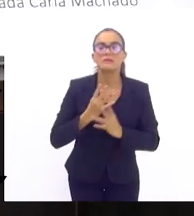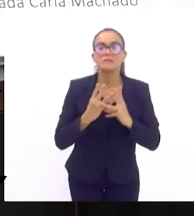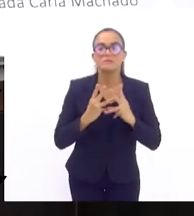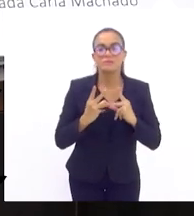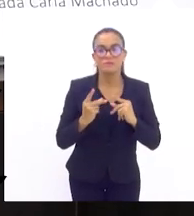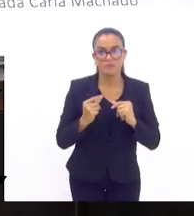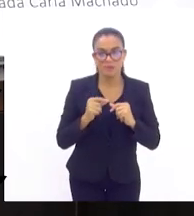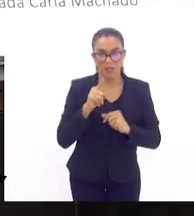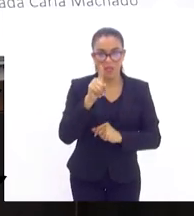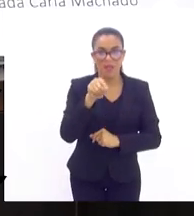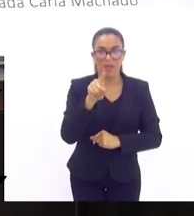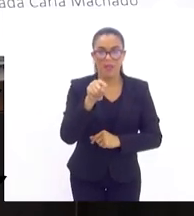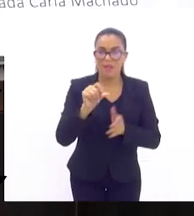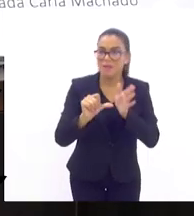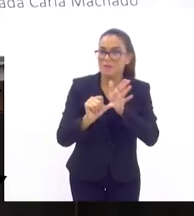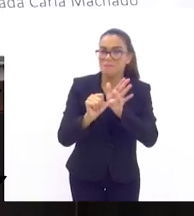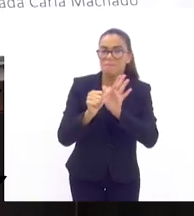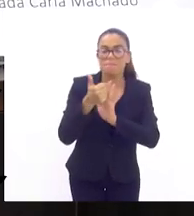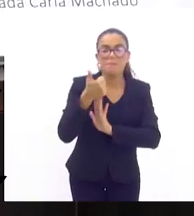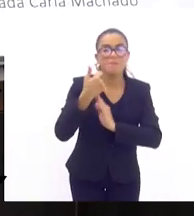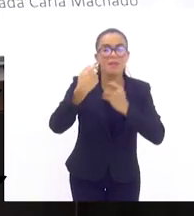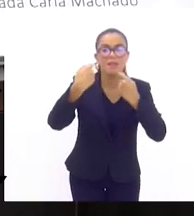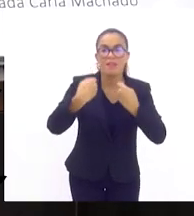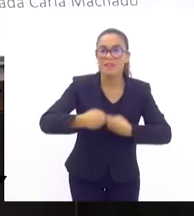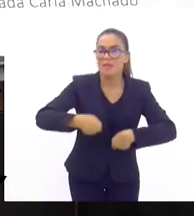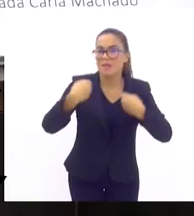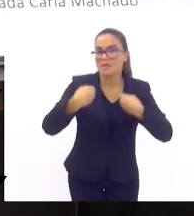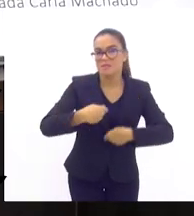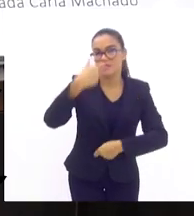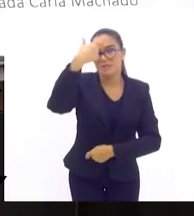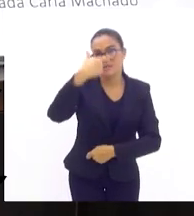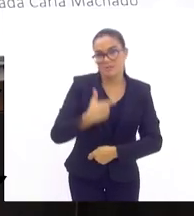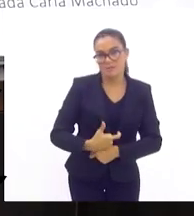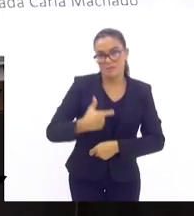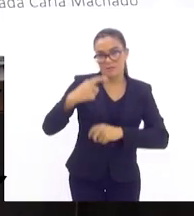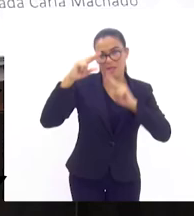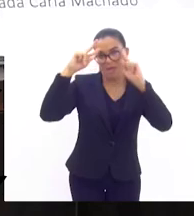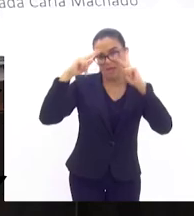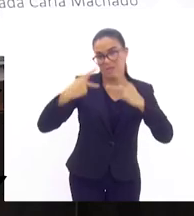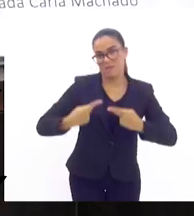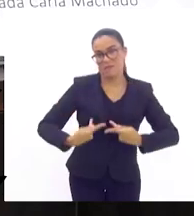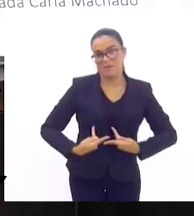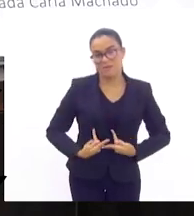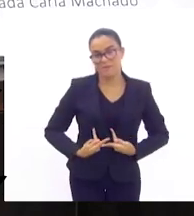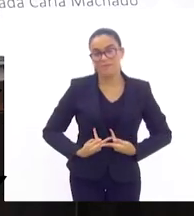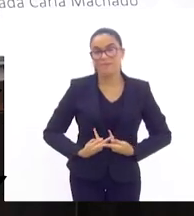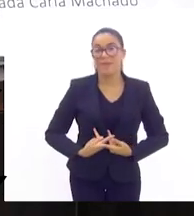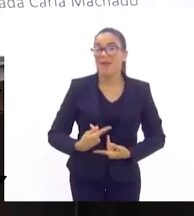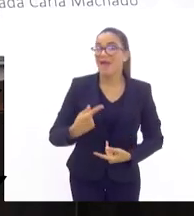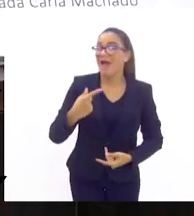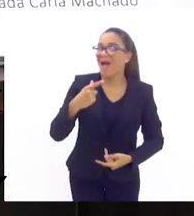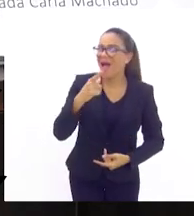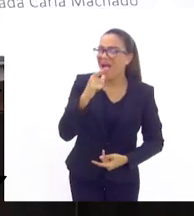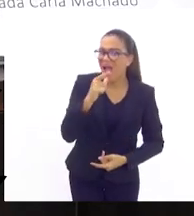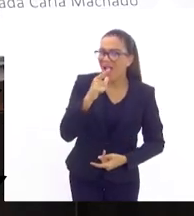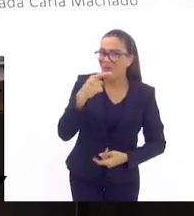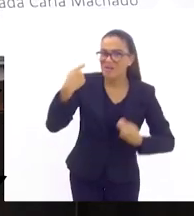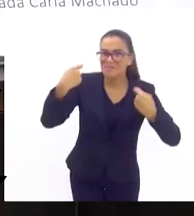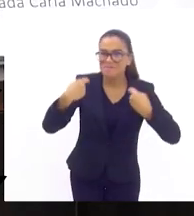é primeira necessidade do cidadão. Ela, para ser